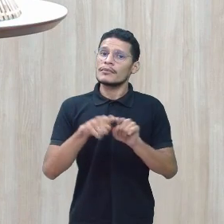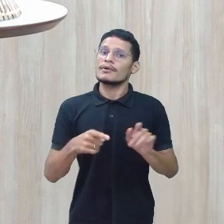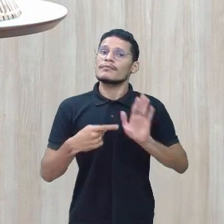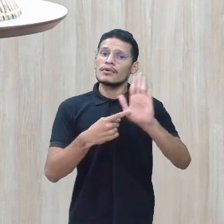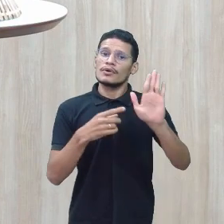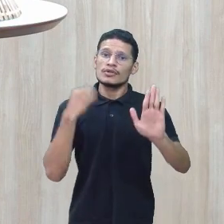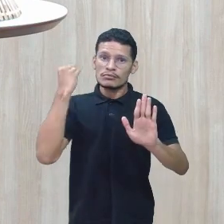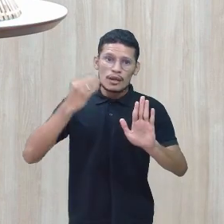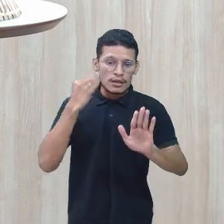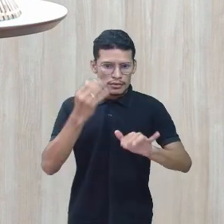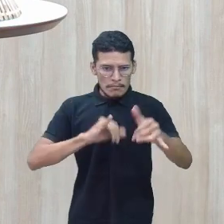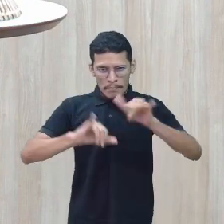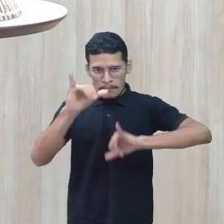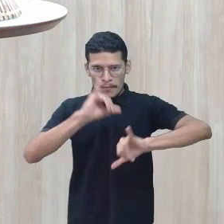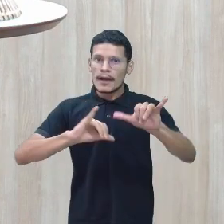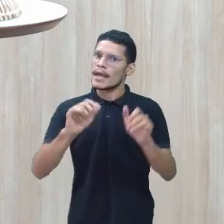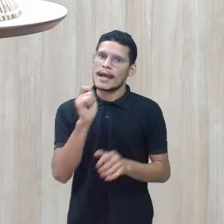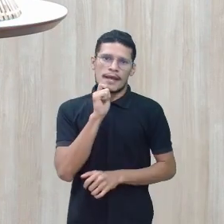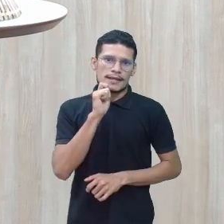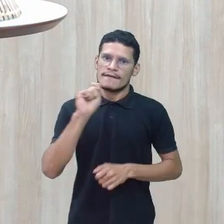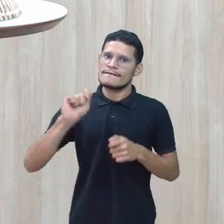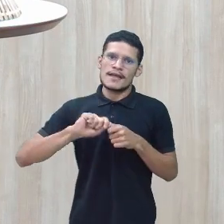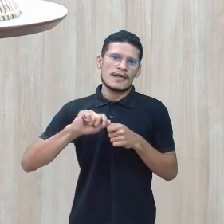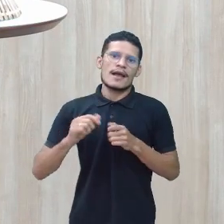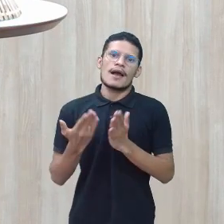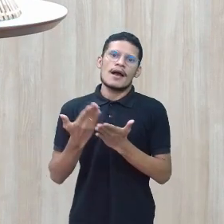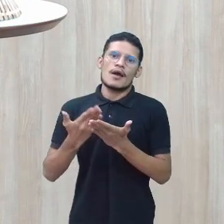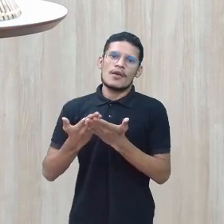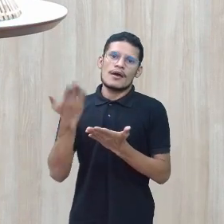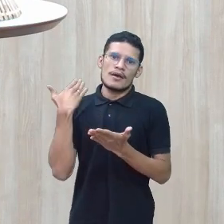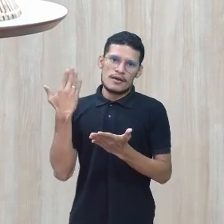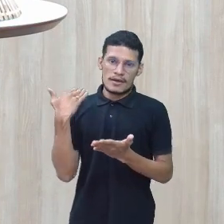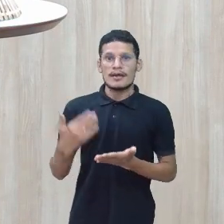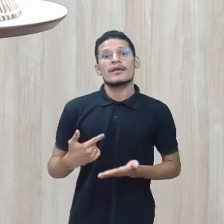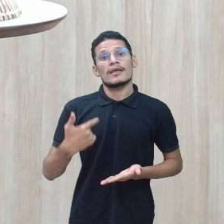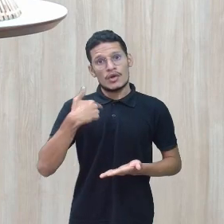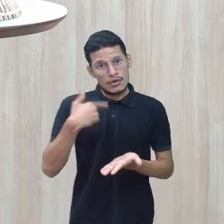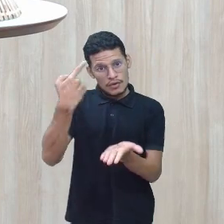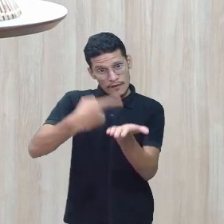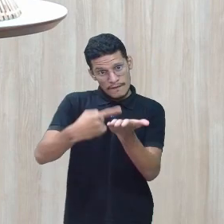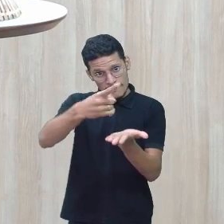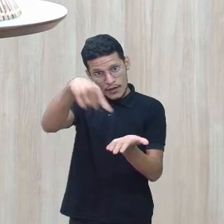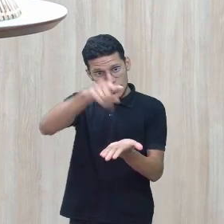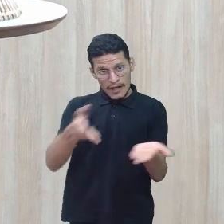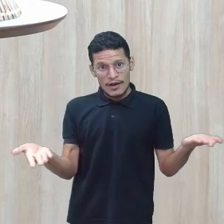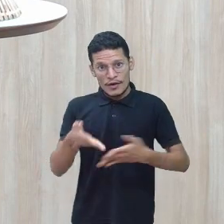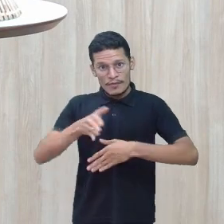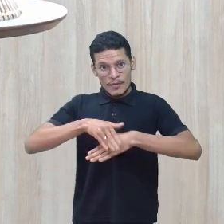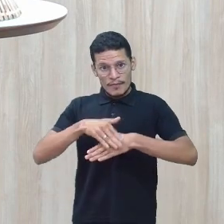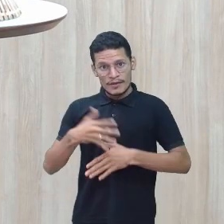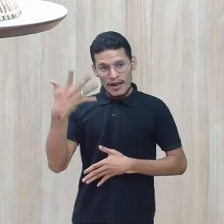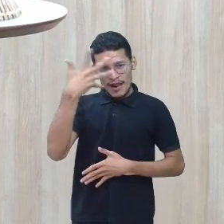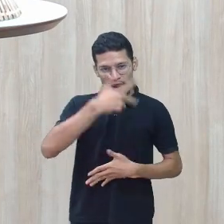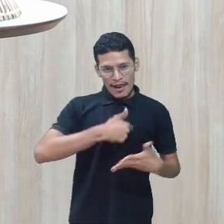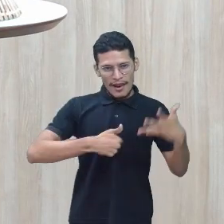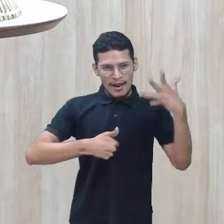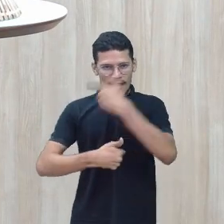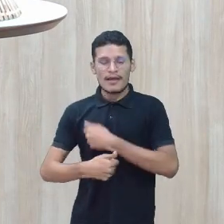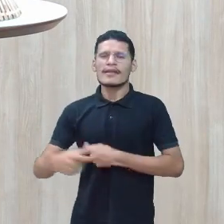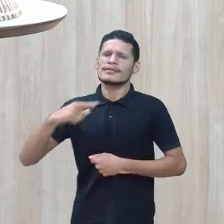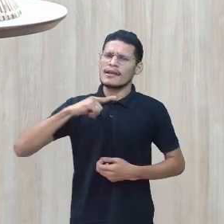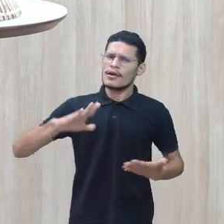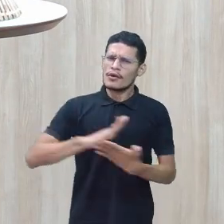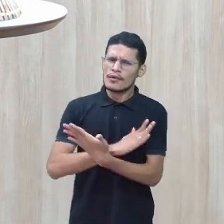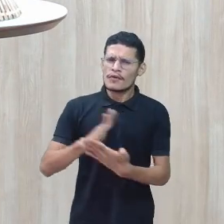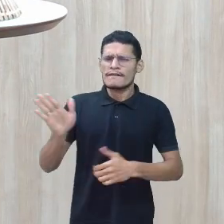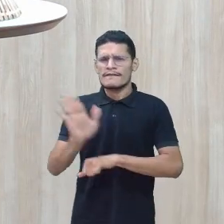para vocês que eu não fiz na aula anterior. Conto com todos vocês nesse lindo momento. Nós vamos ter